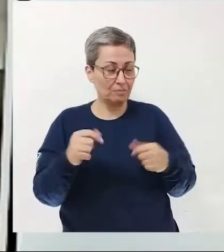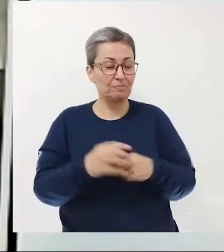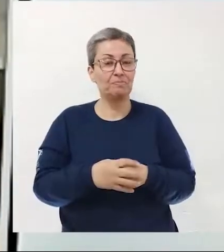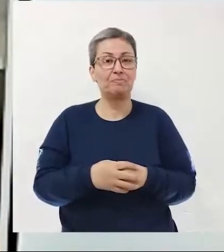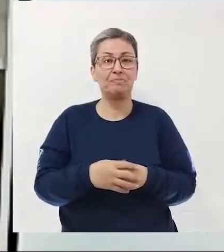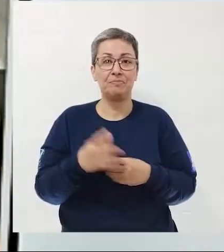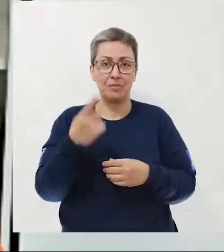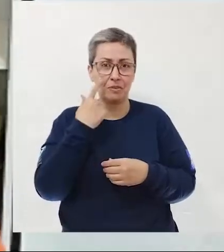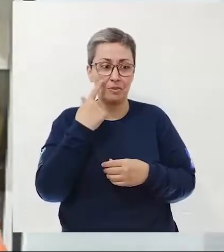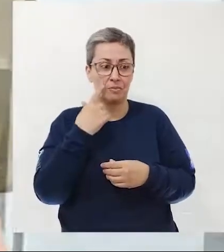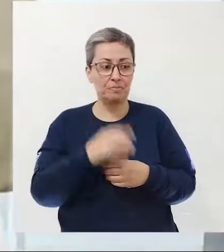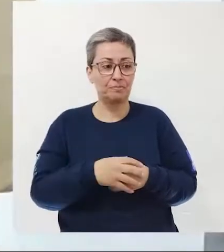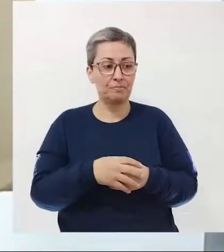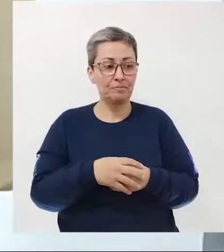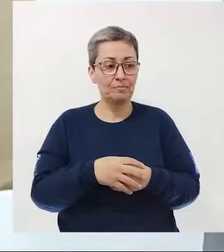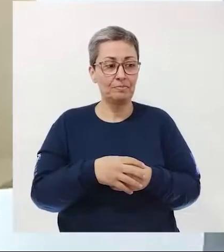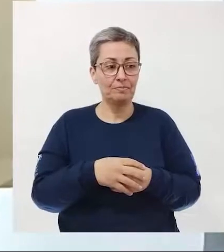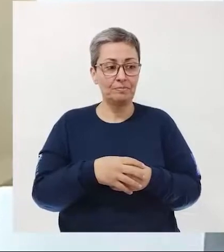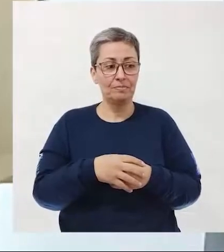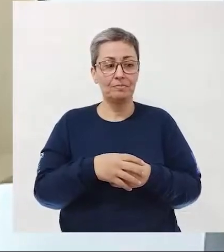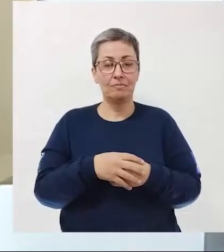minhas mãos. Vamos ver?